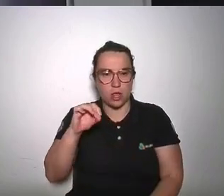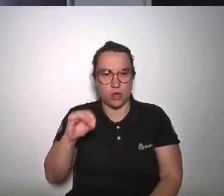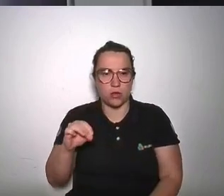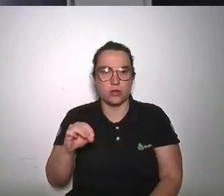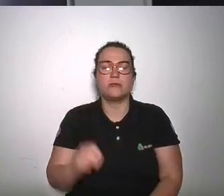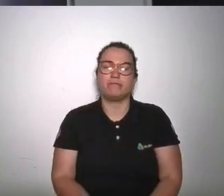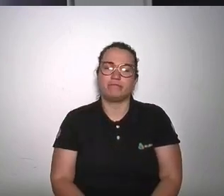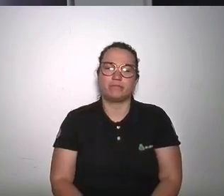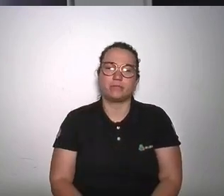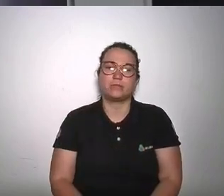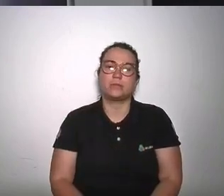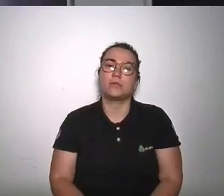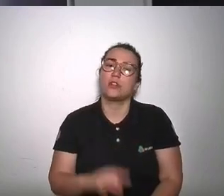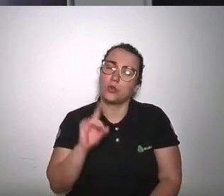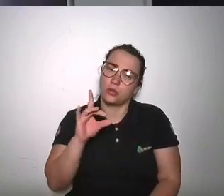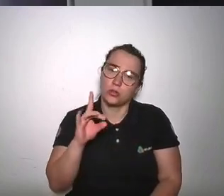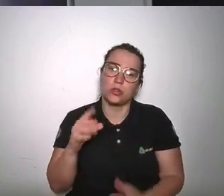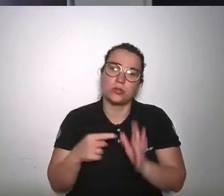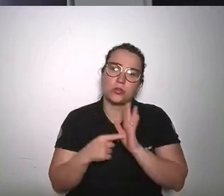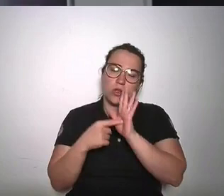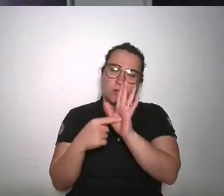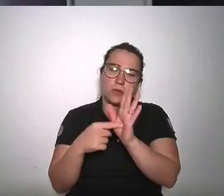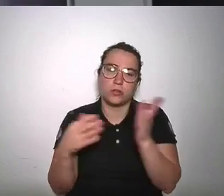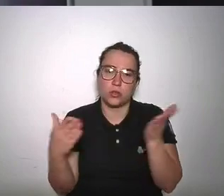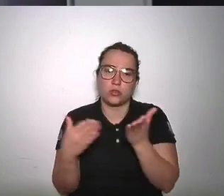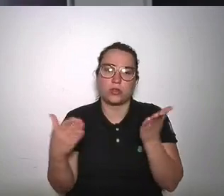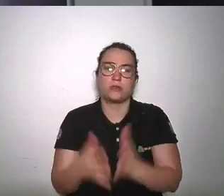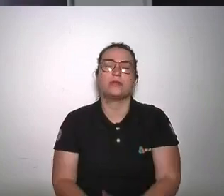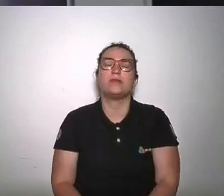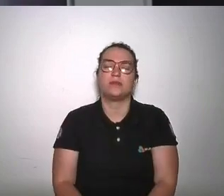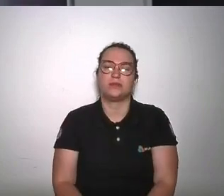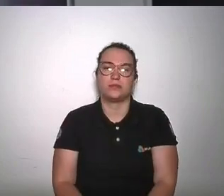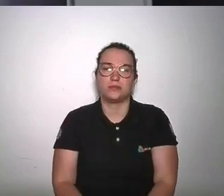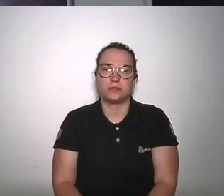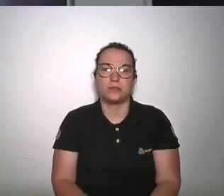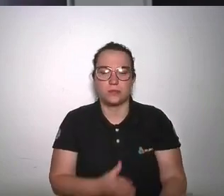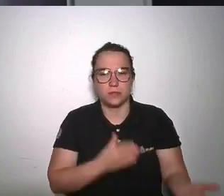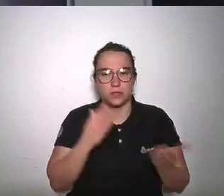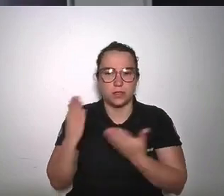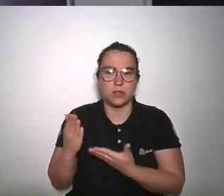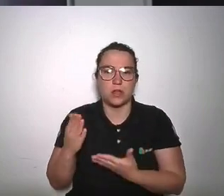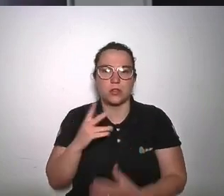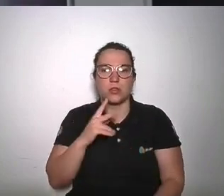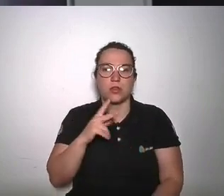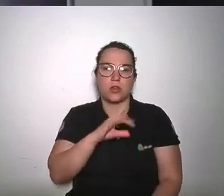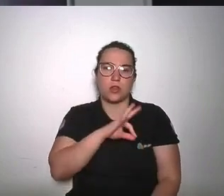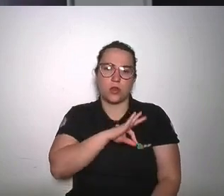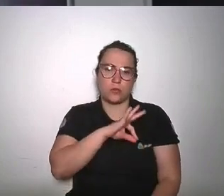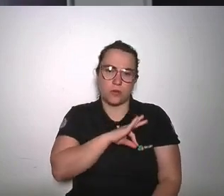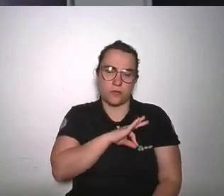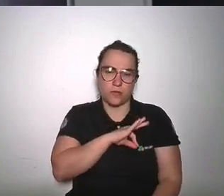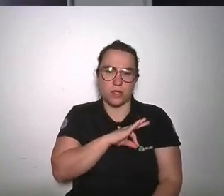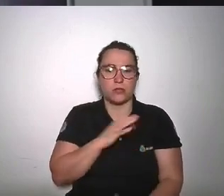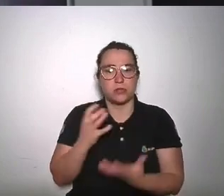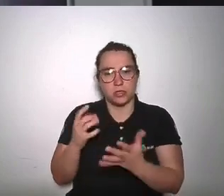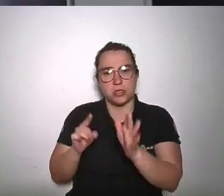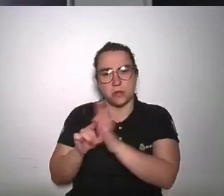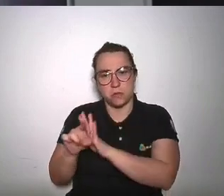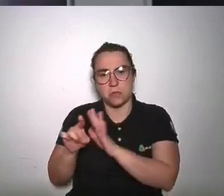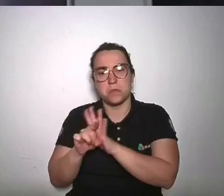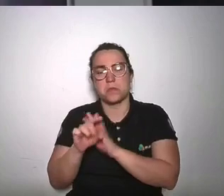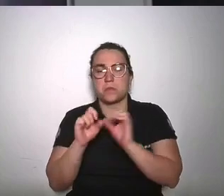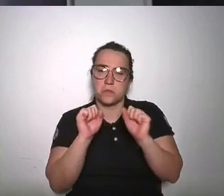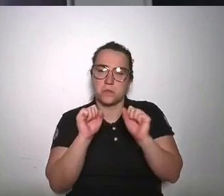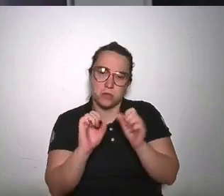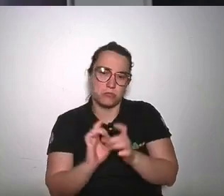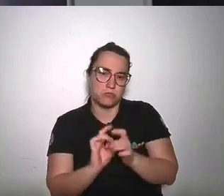sentido, é o que nós temos que apresentar no momento. Assim, eu passo a palavra ao prefeito e depois, se alguém quiser fazer algum questionamento, nós